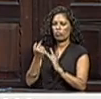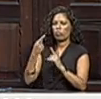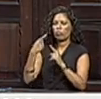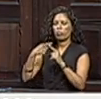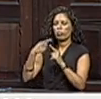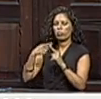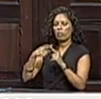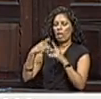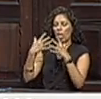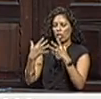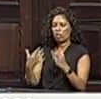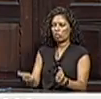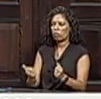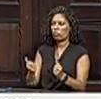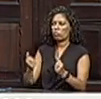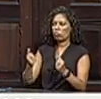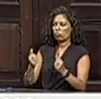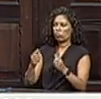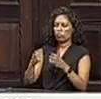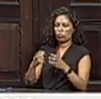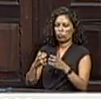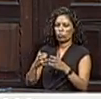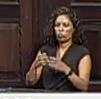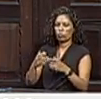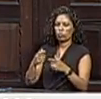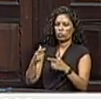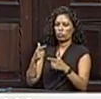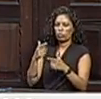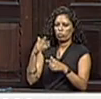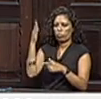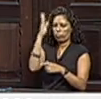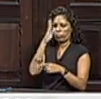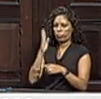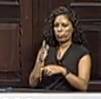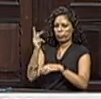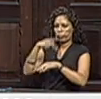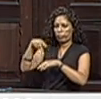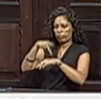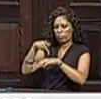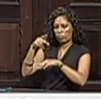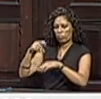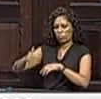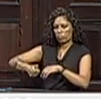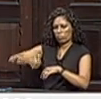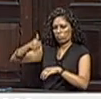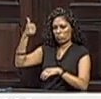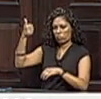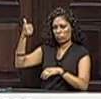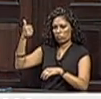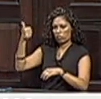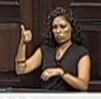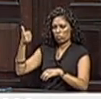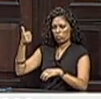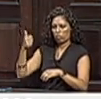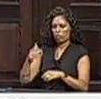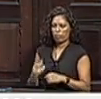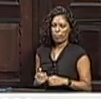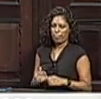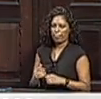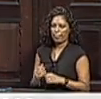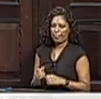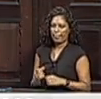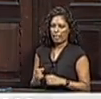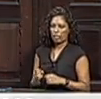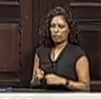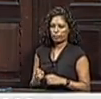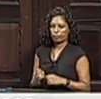gera circulação. E fazer com que esses trabalhadores tenham apenas a inflação é não recuperar as inúmeras perdas salariais